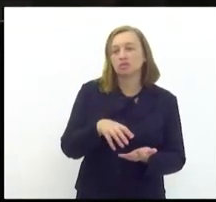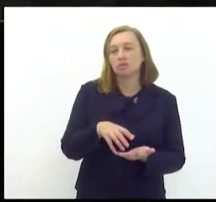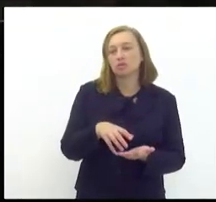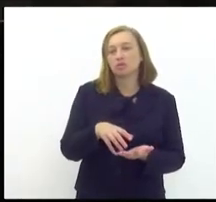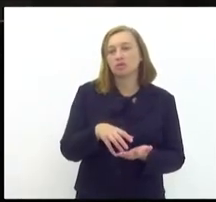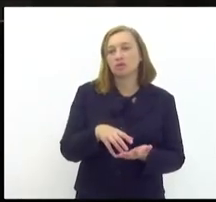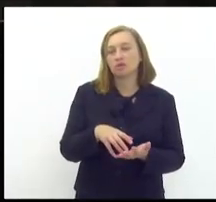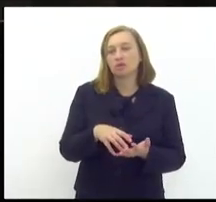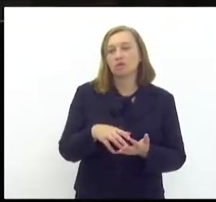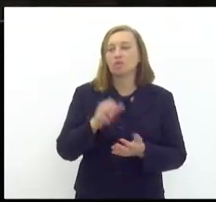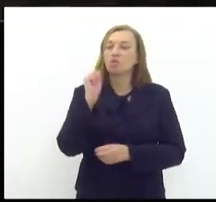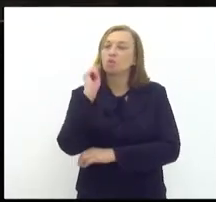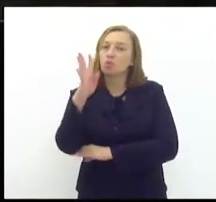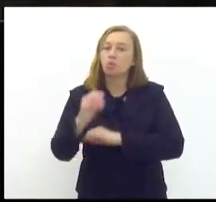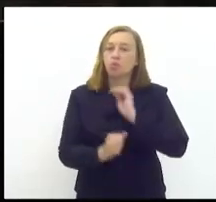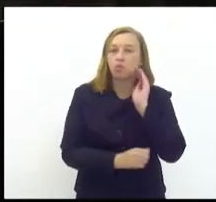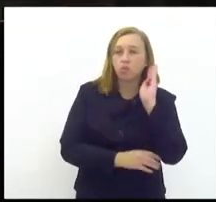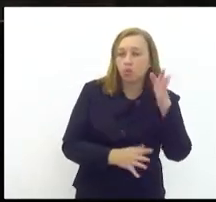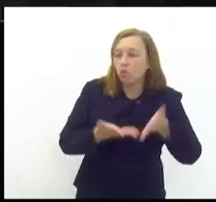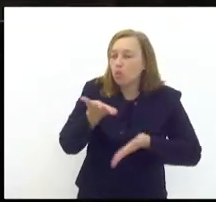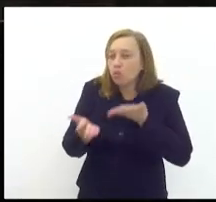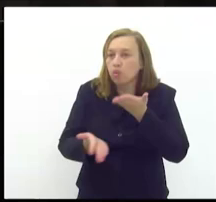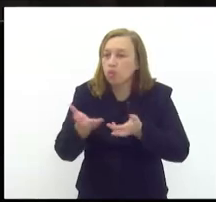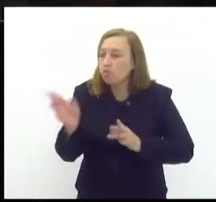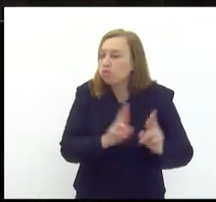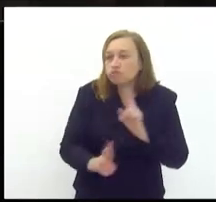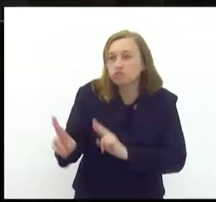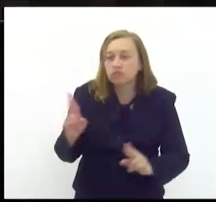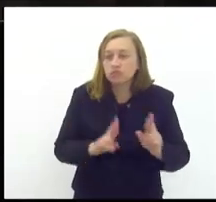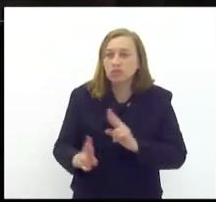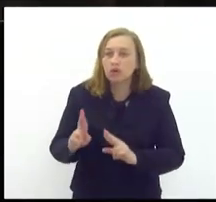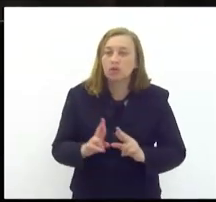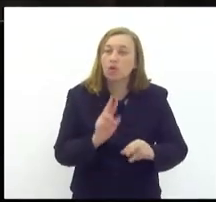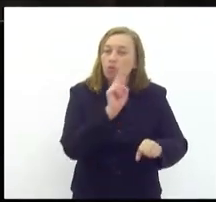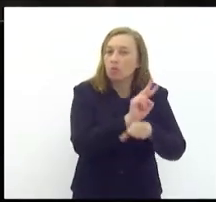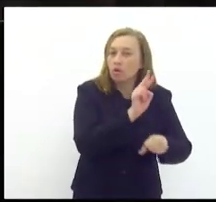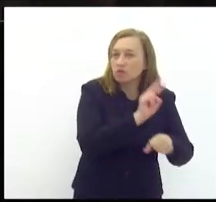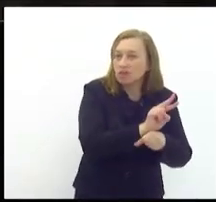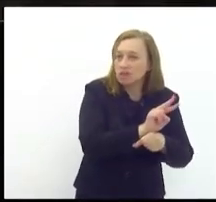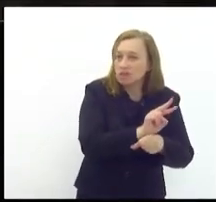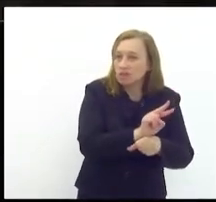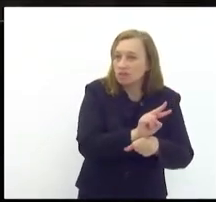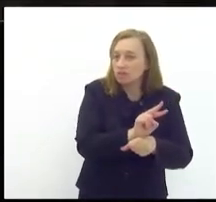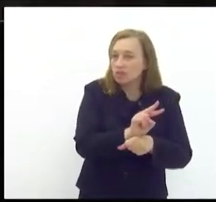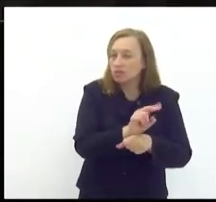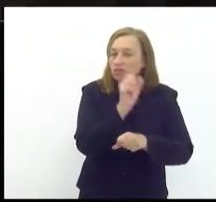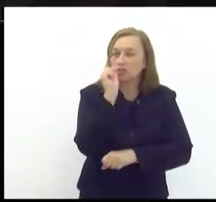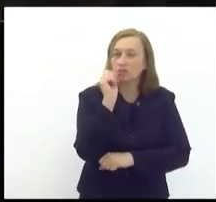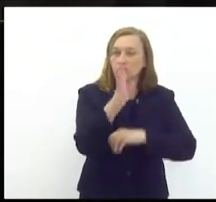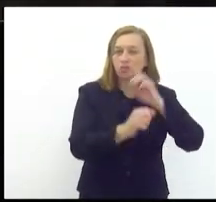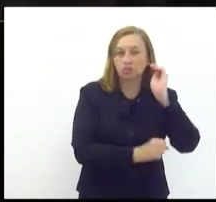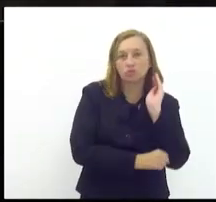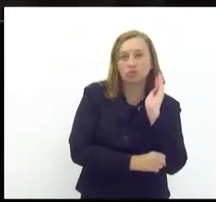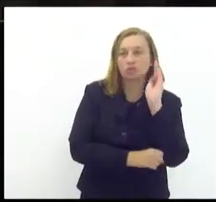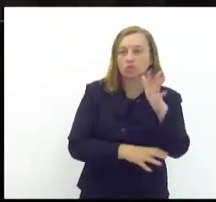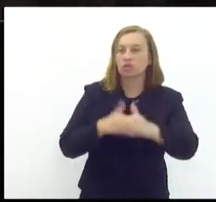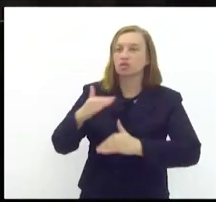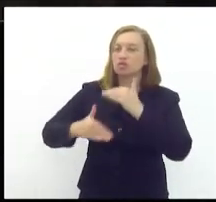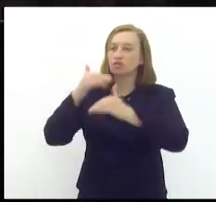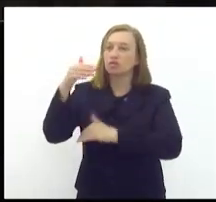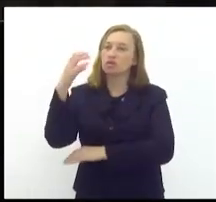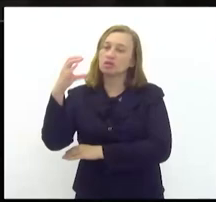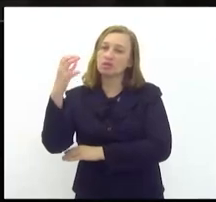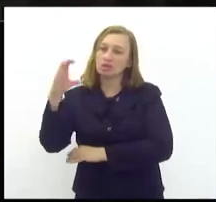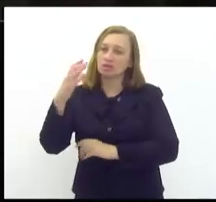a questão ambiental a relação entre proteção do meio ambiente e desenvolvimento científico e